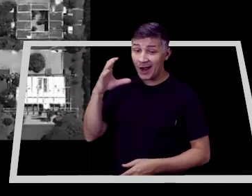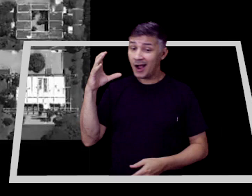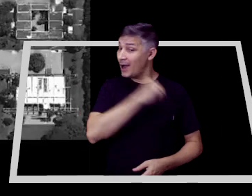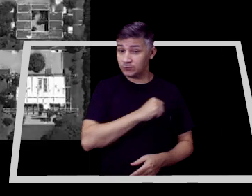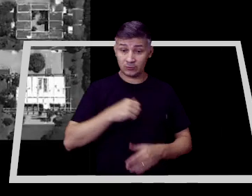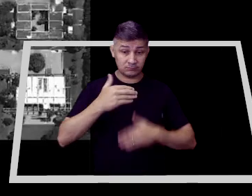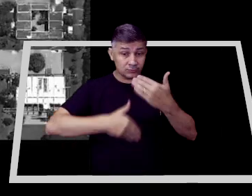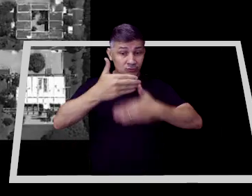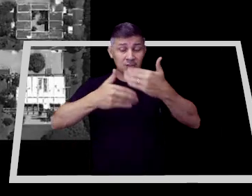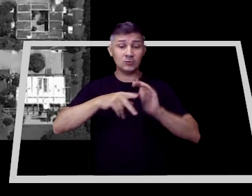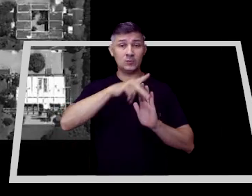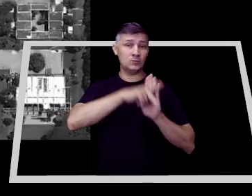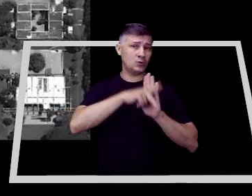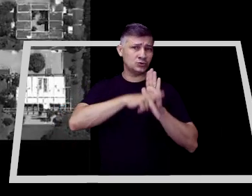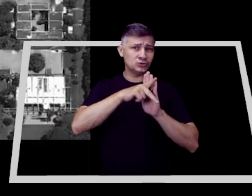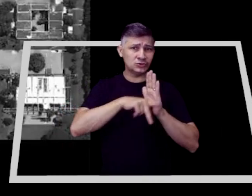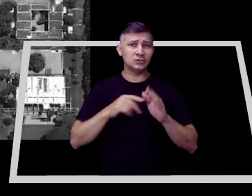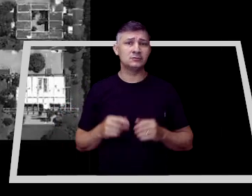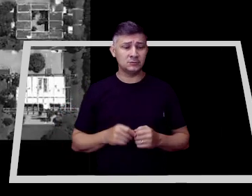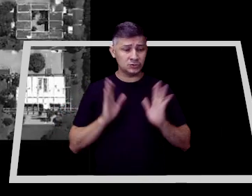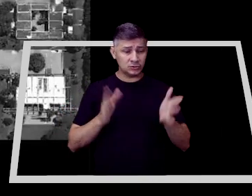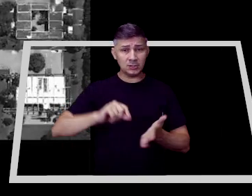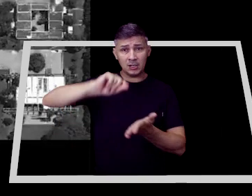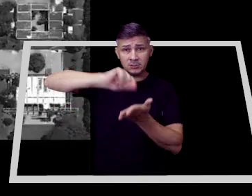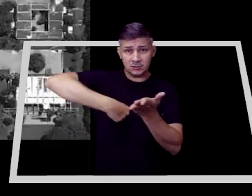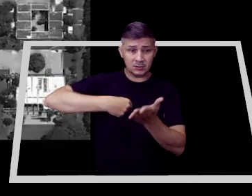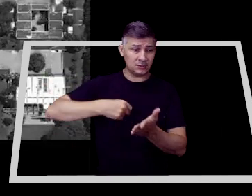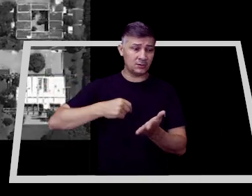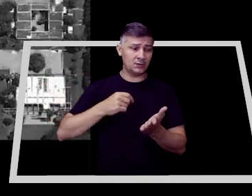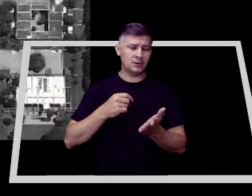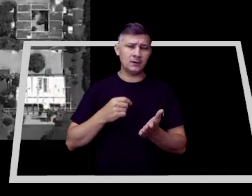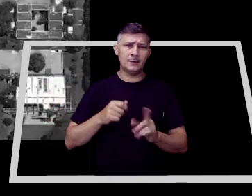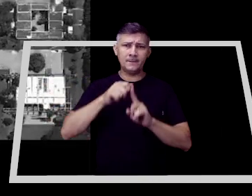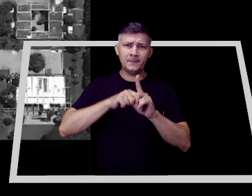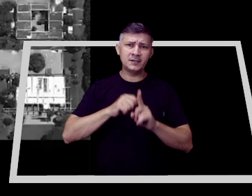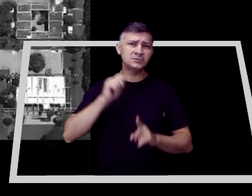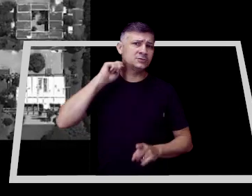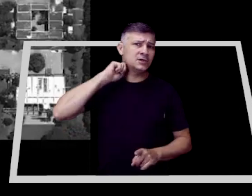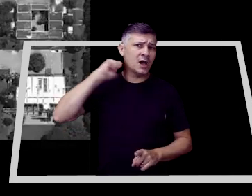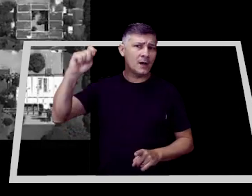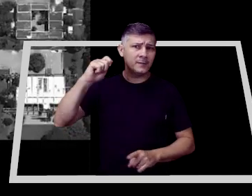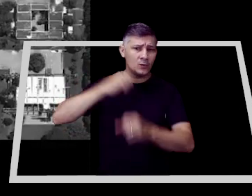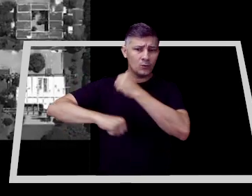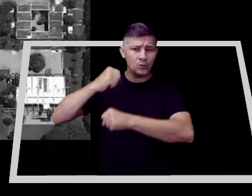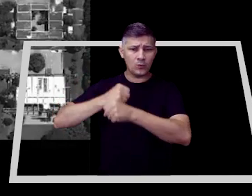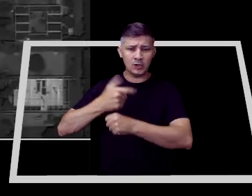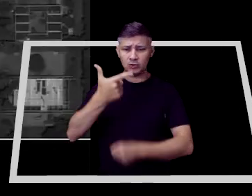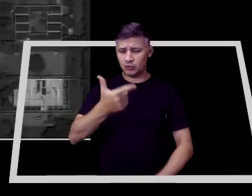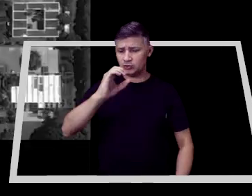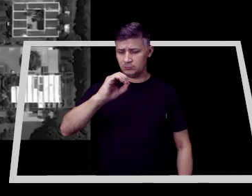própria rapidez desse processo. O projeto foi assinado um contrato em abril de 2008.